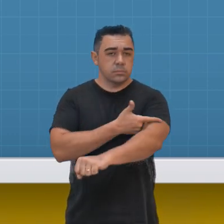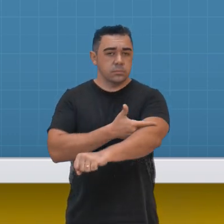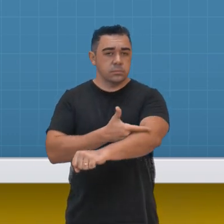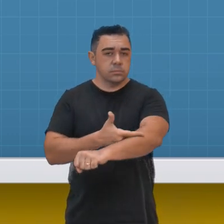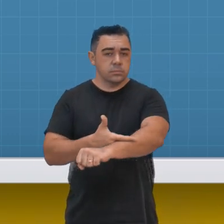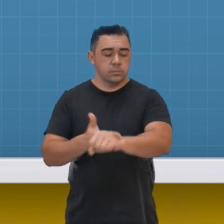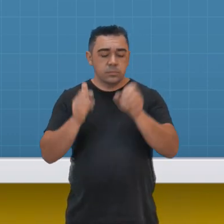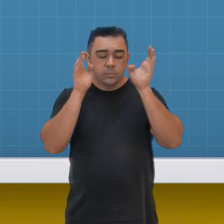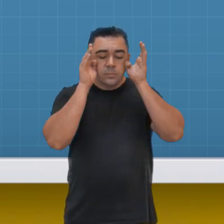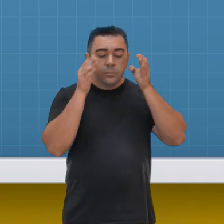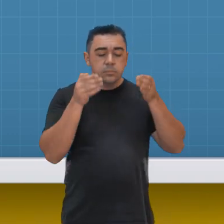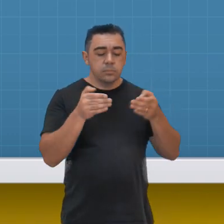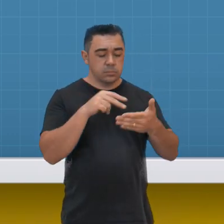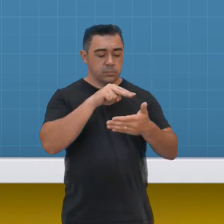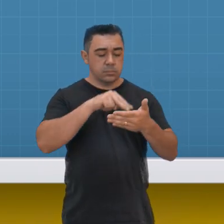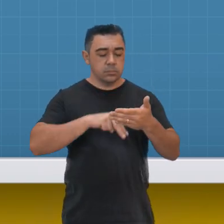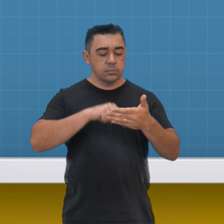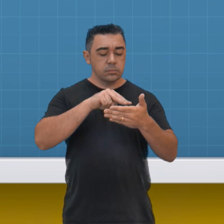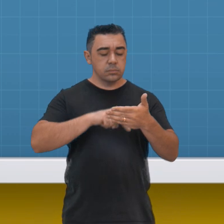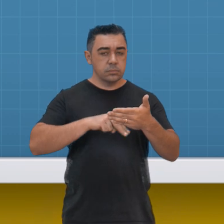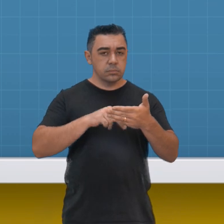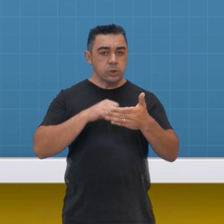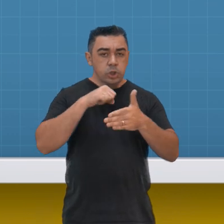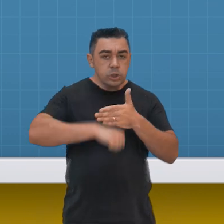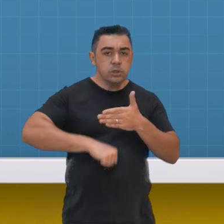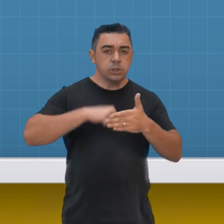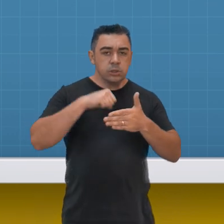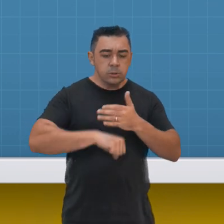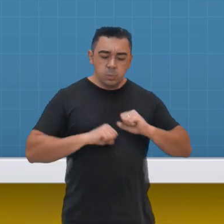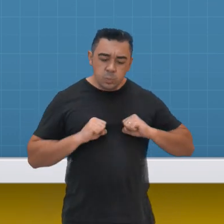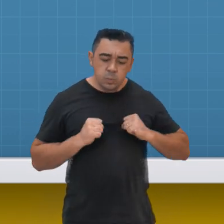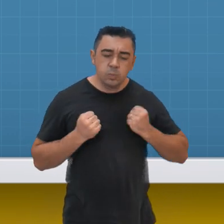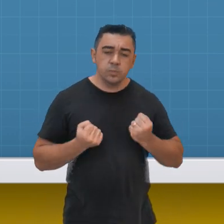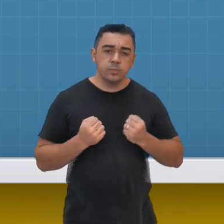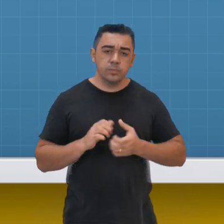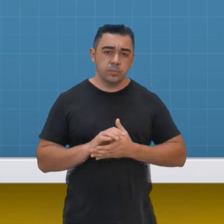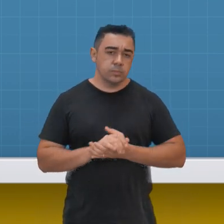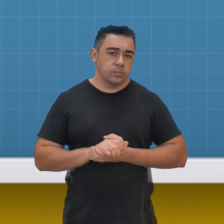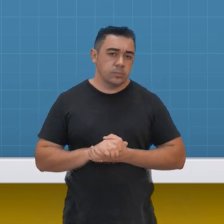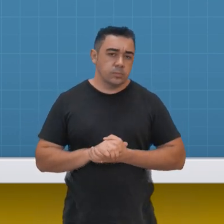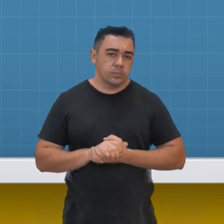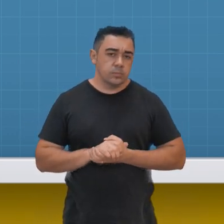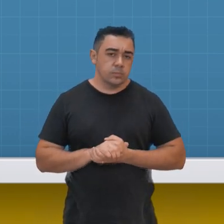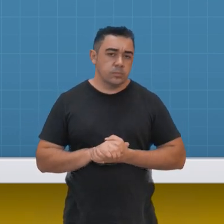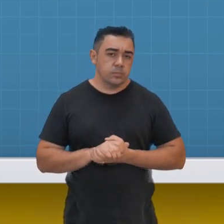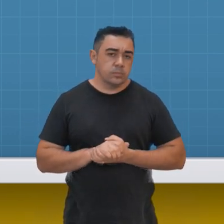Se concentra? Se dedica?